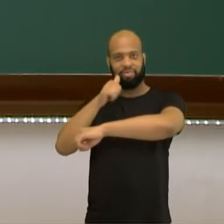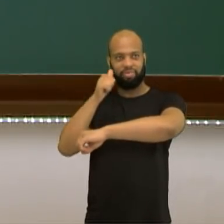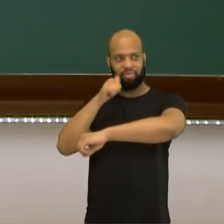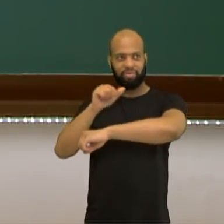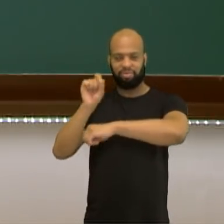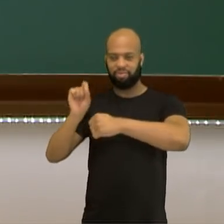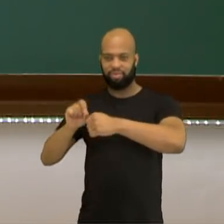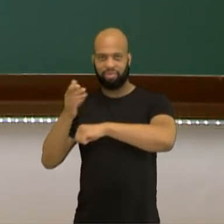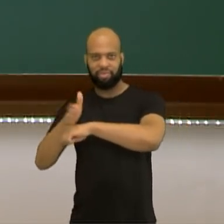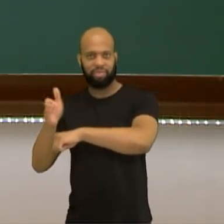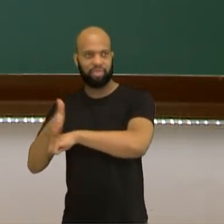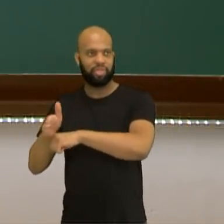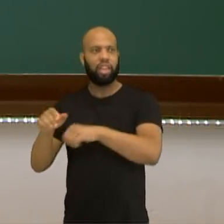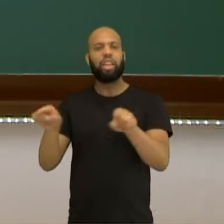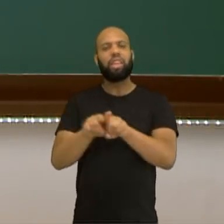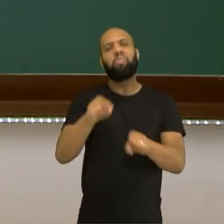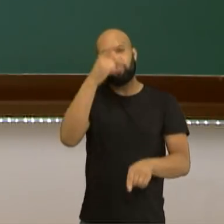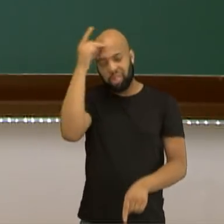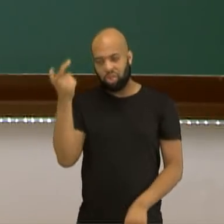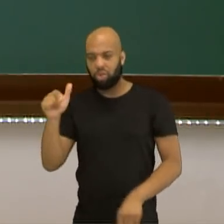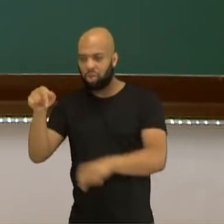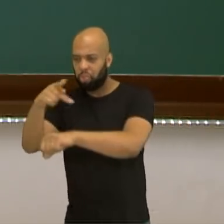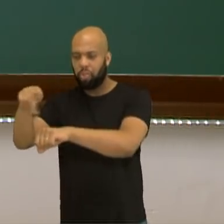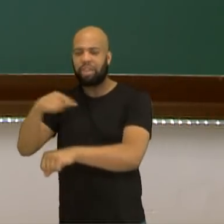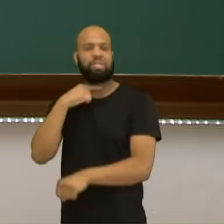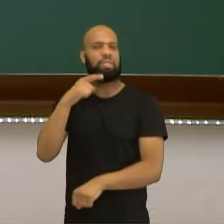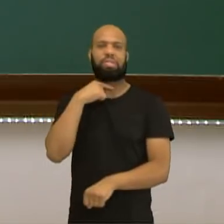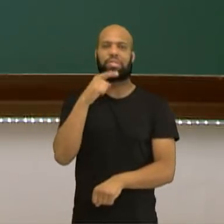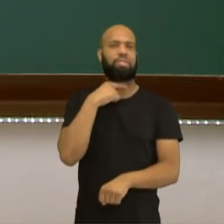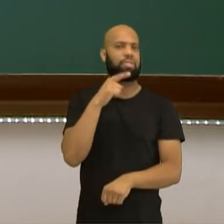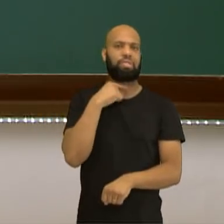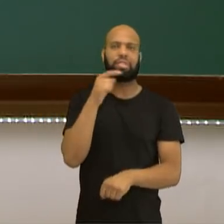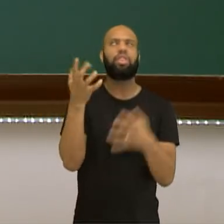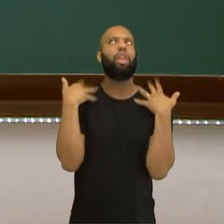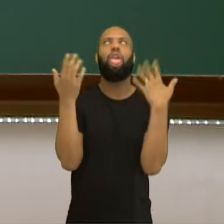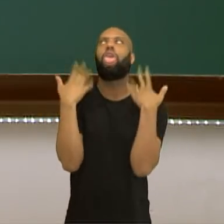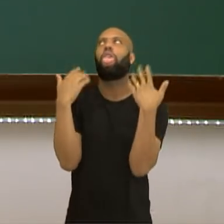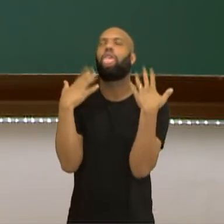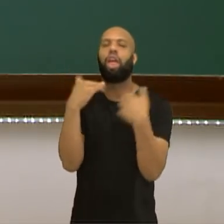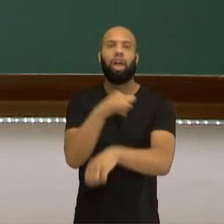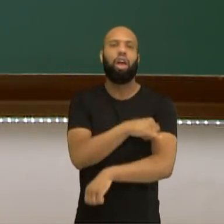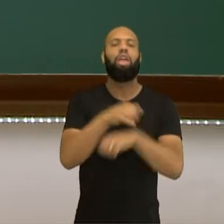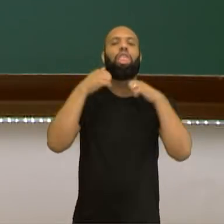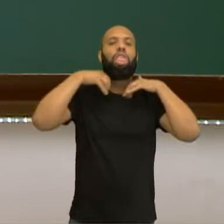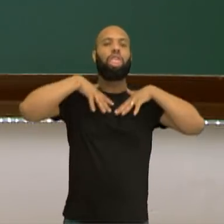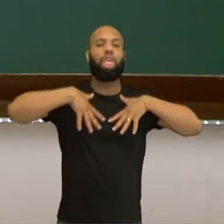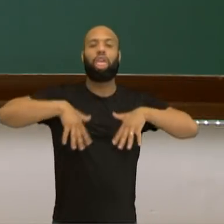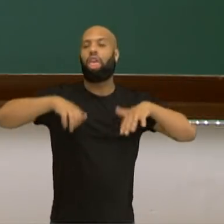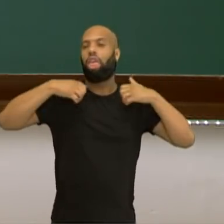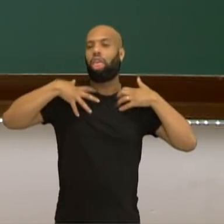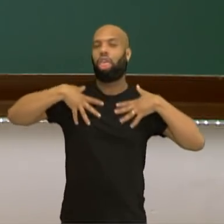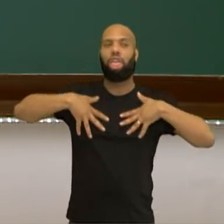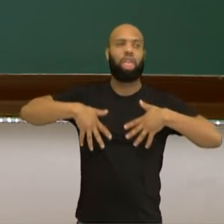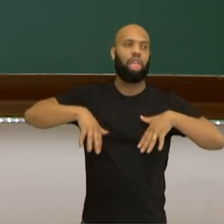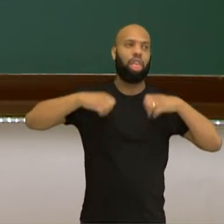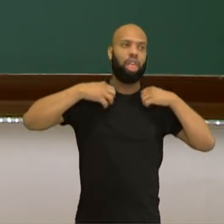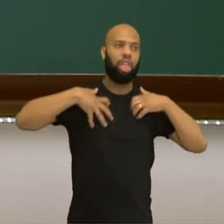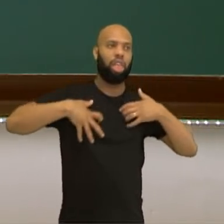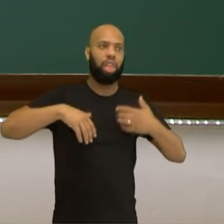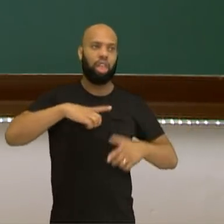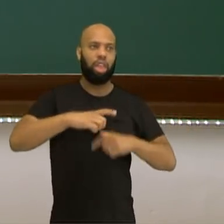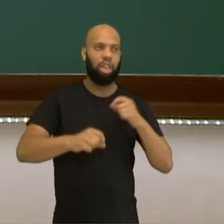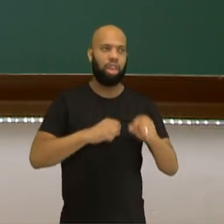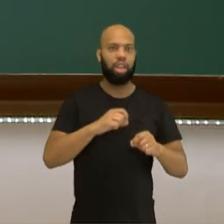Os gringos, eles não aguentavam o calor do Rio de Janeiro e eles chamavam de frescor mais bal,